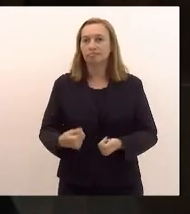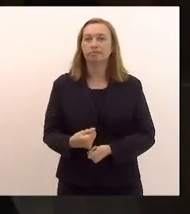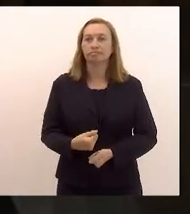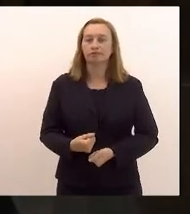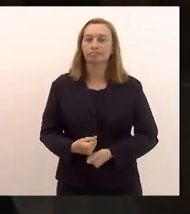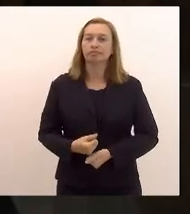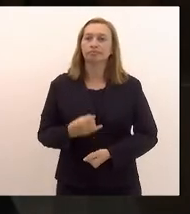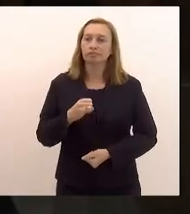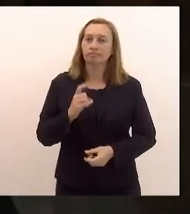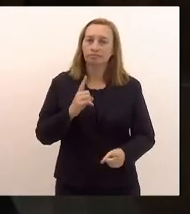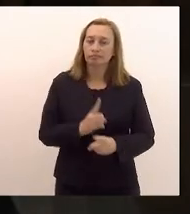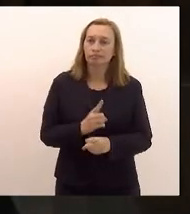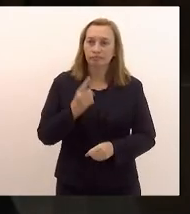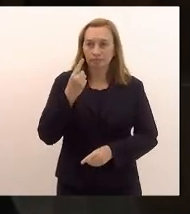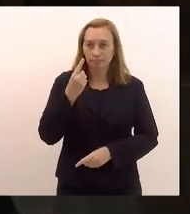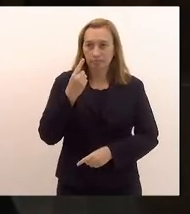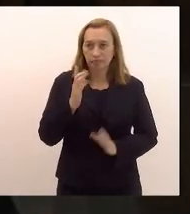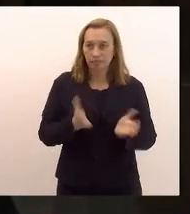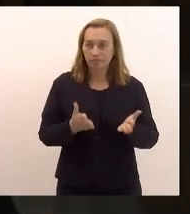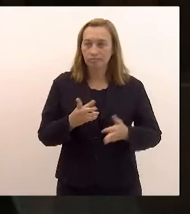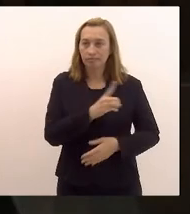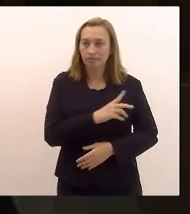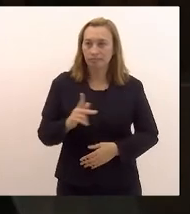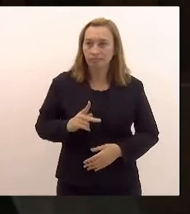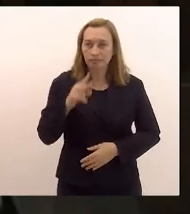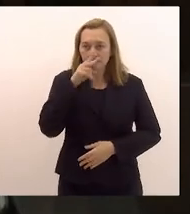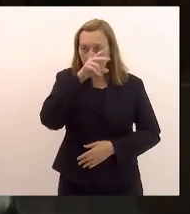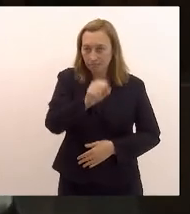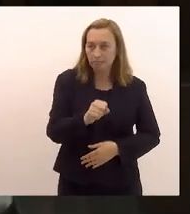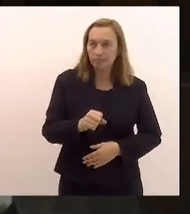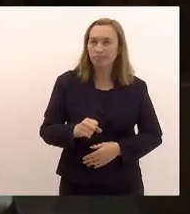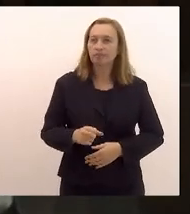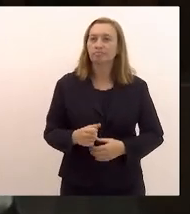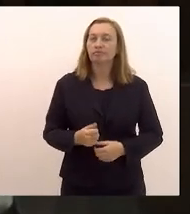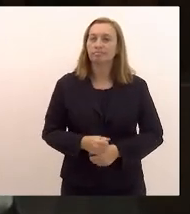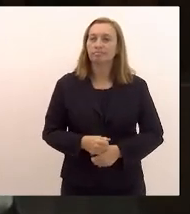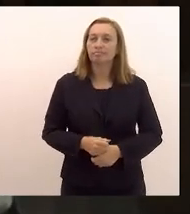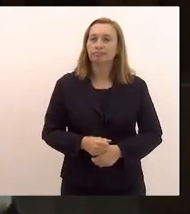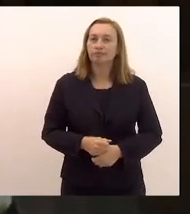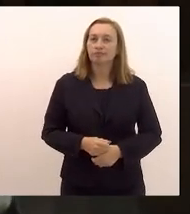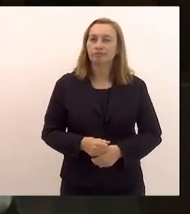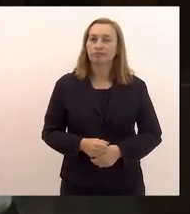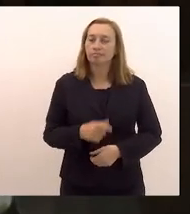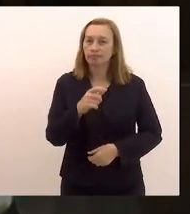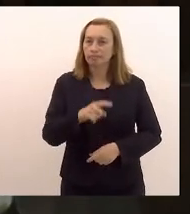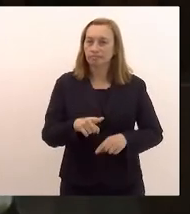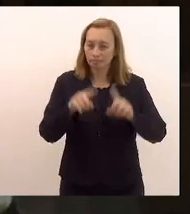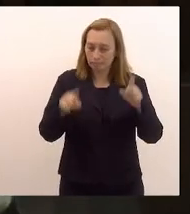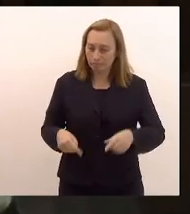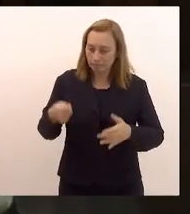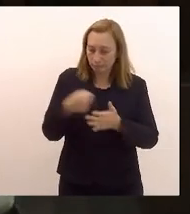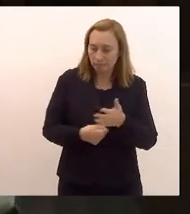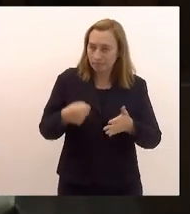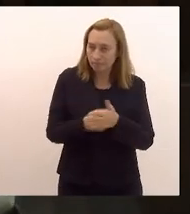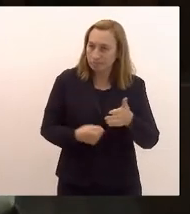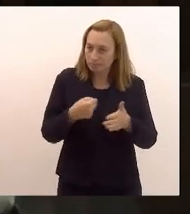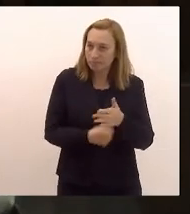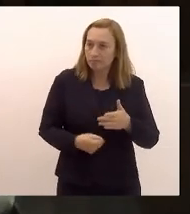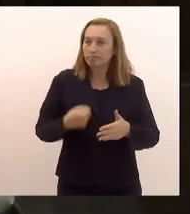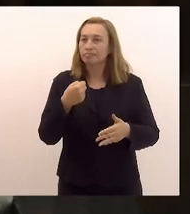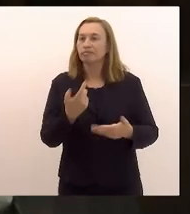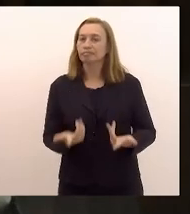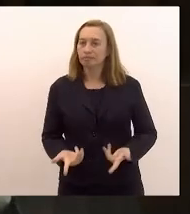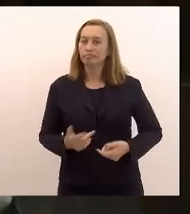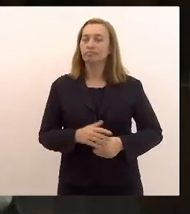e que se a gente encontra onde uma defensoria muito forte a gente deve muito muito mesmo aí servidores que lutaram bravamente com muita